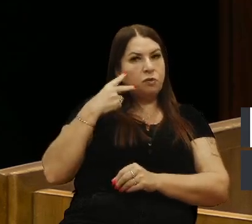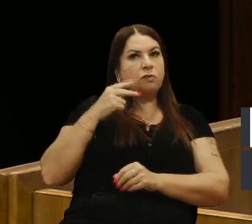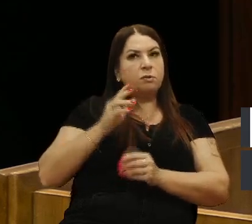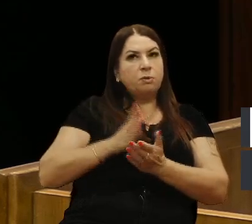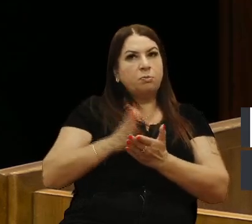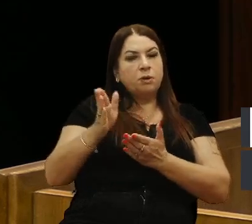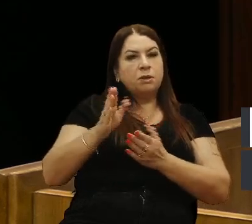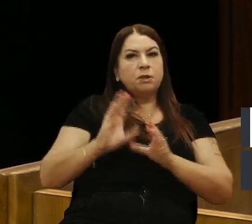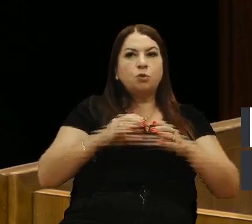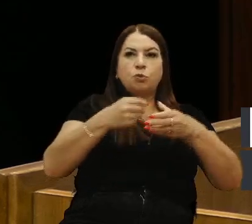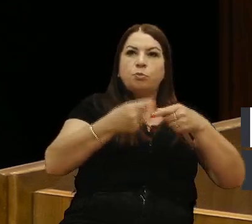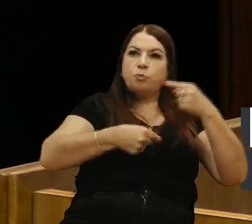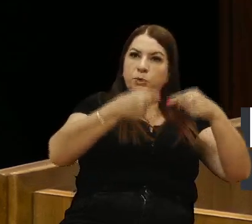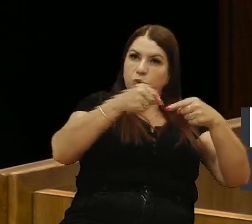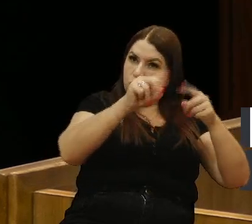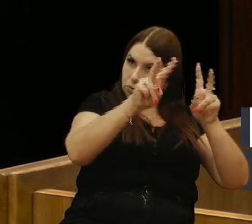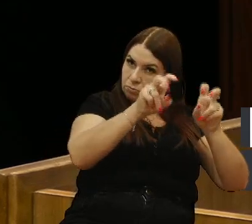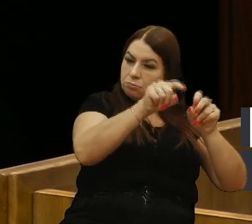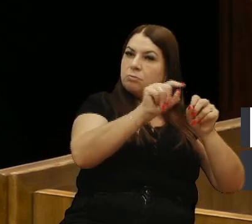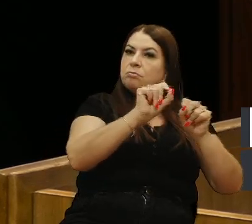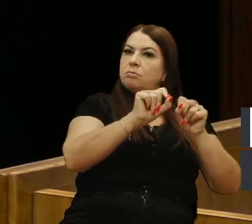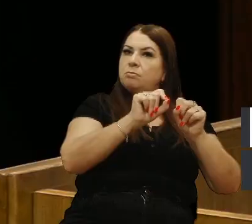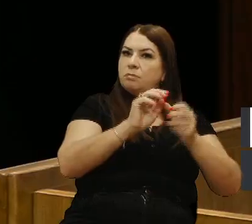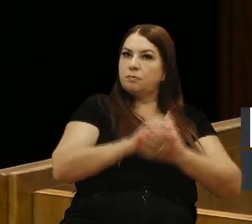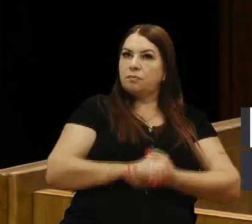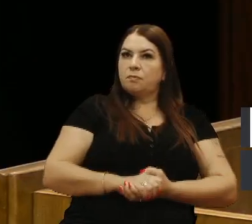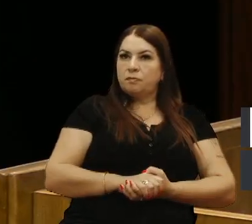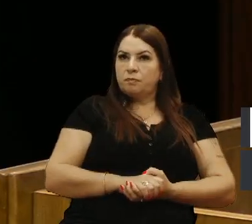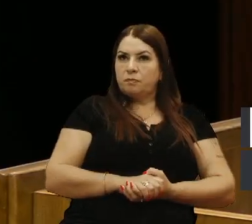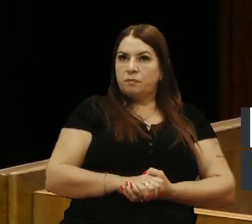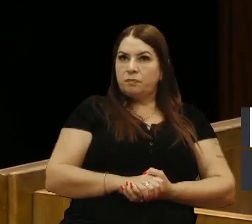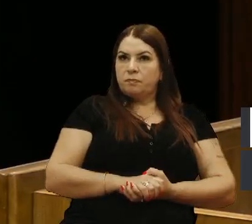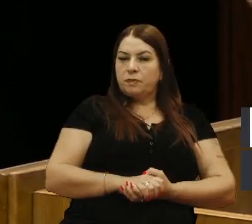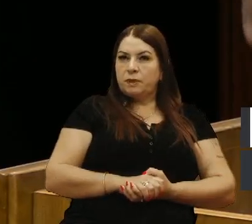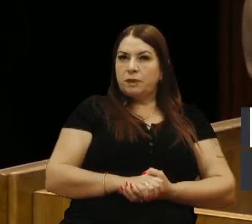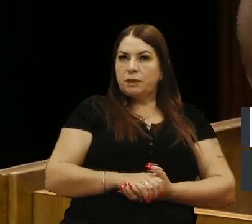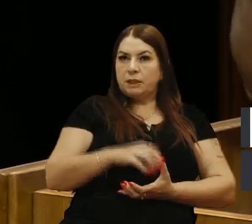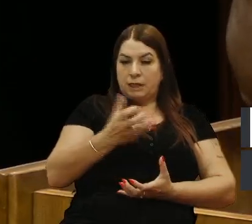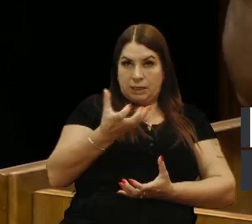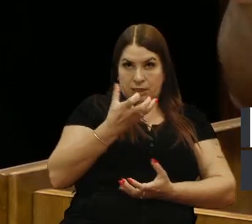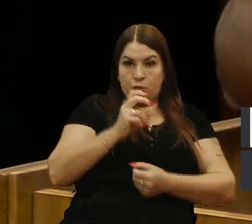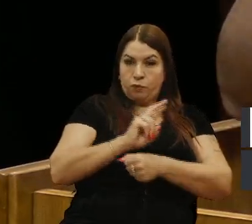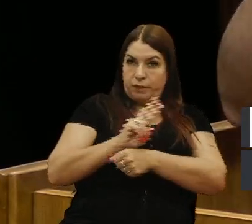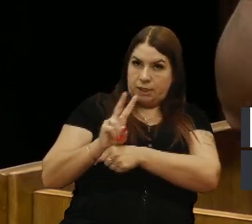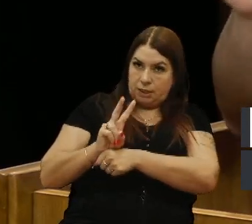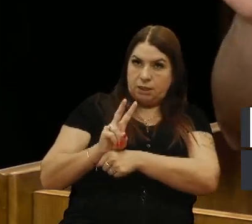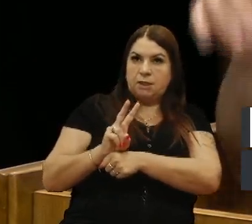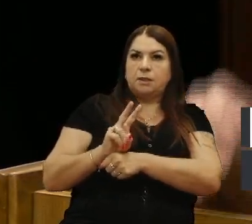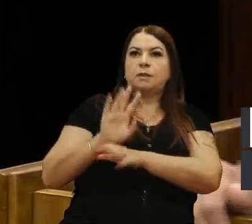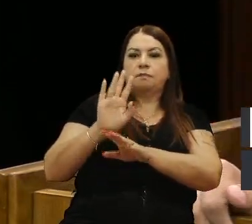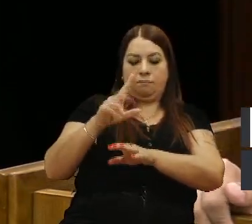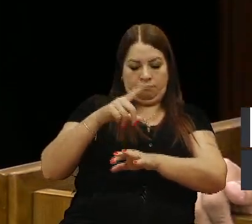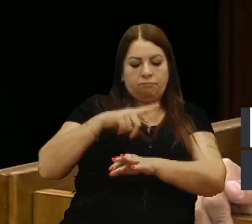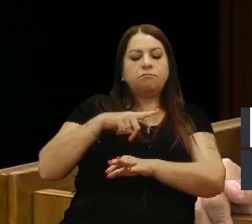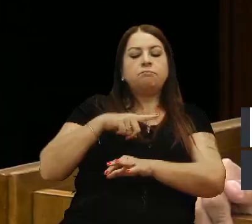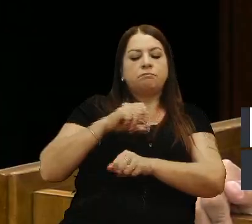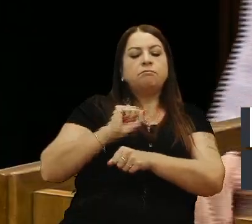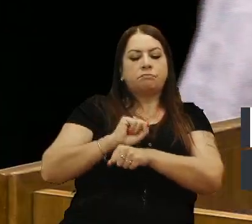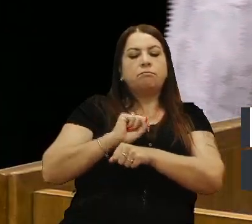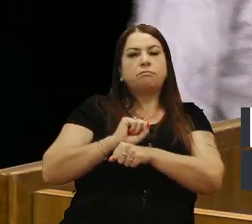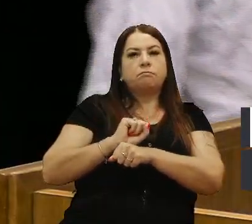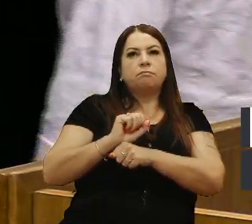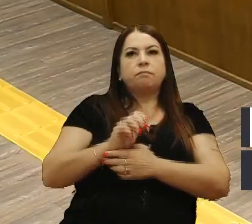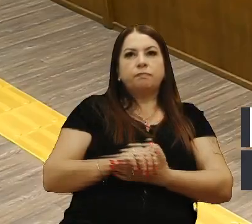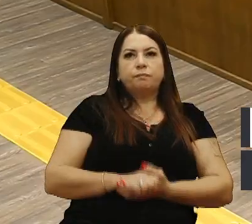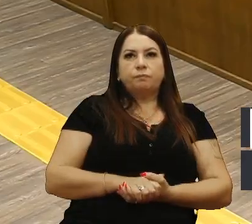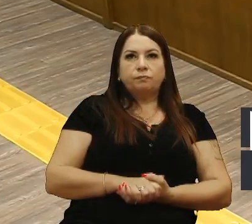encaminhar uma frente parlamentar para tratar desse assunto. Obrigado. Se queriam fiscalização, terão. Aguardem. Muito obrigado. Próximo